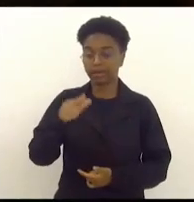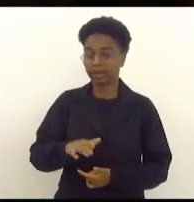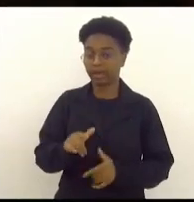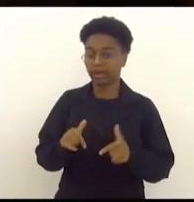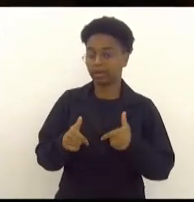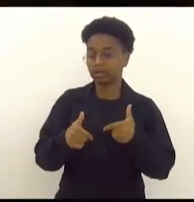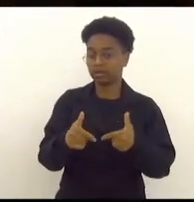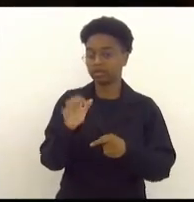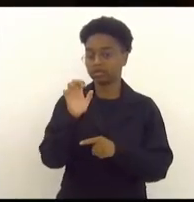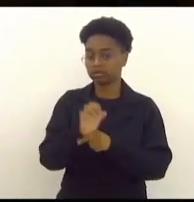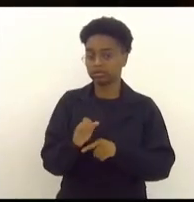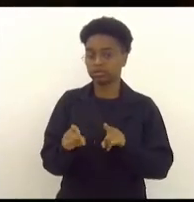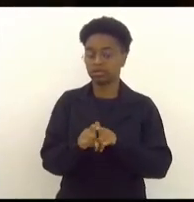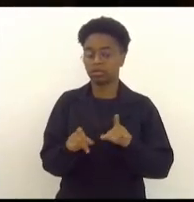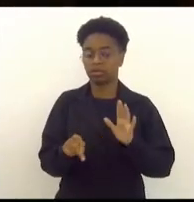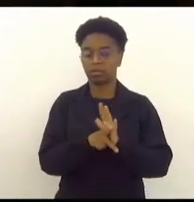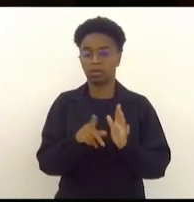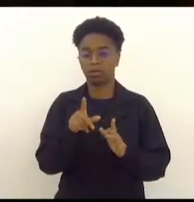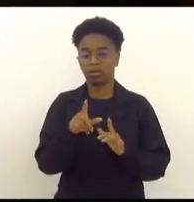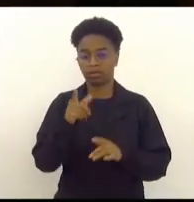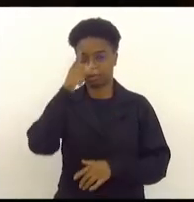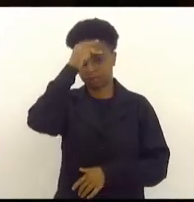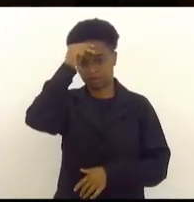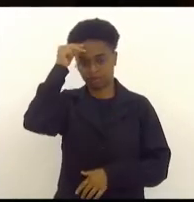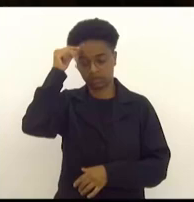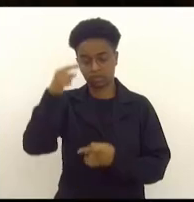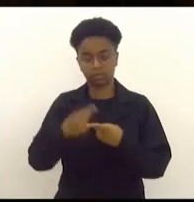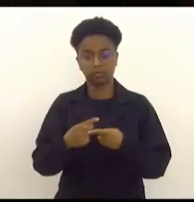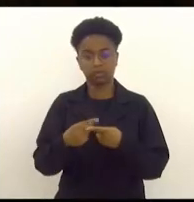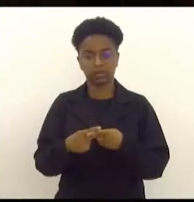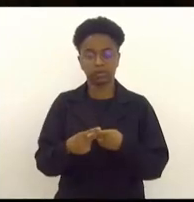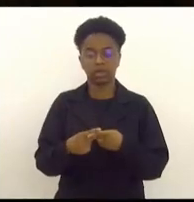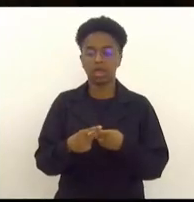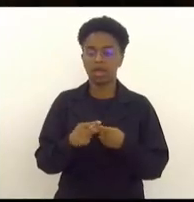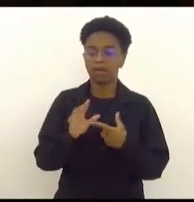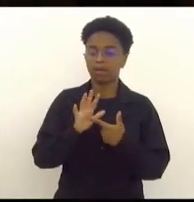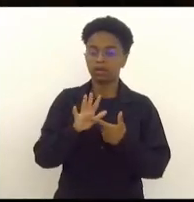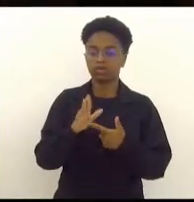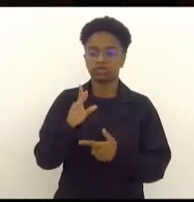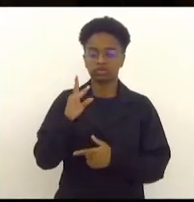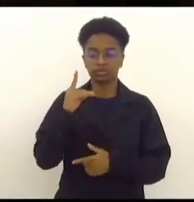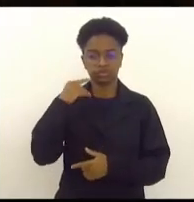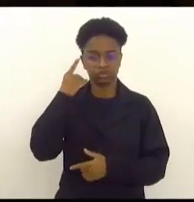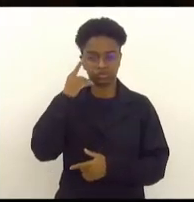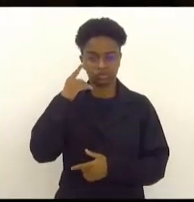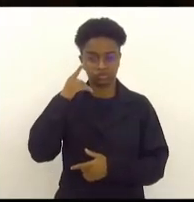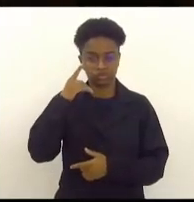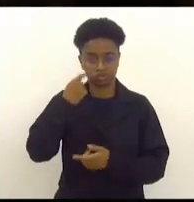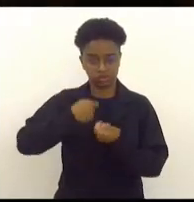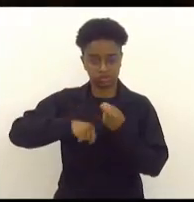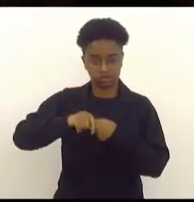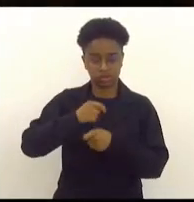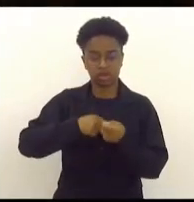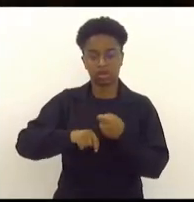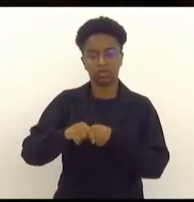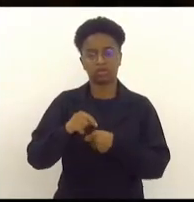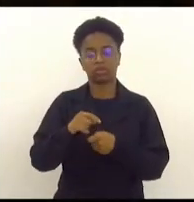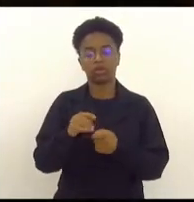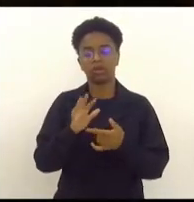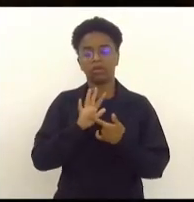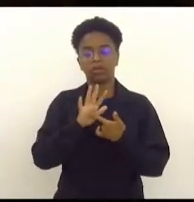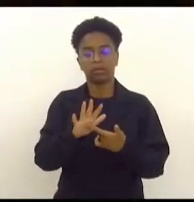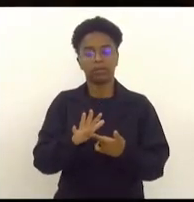do estado da prefeitura promovendo que o direito administrativo talvez que eles não conheçam determina como